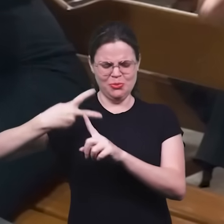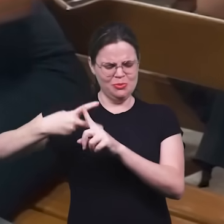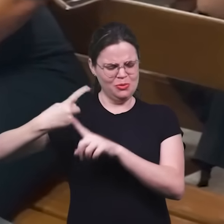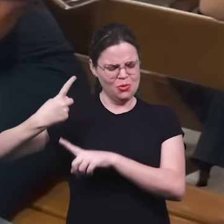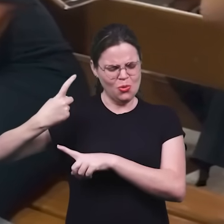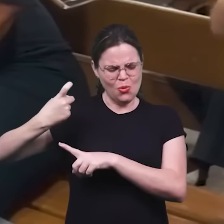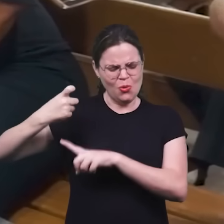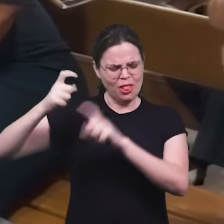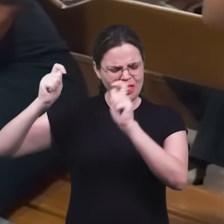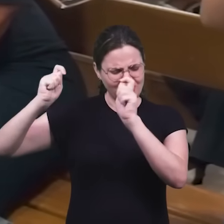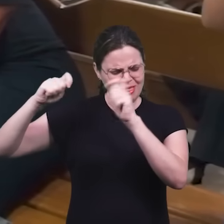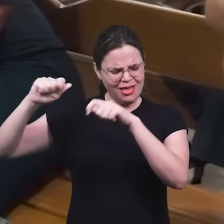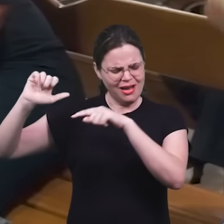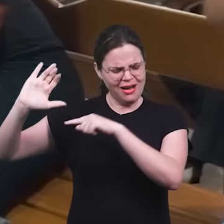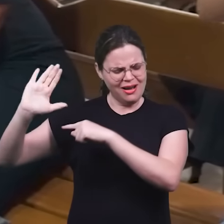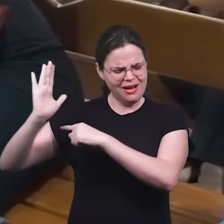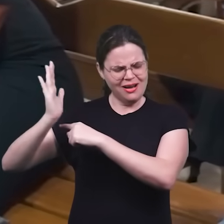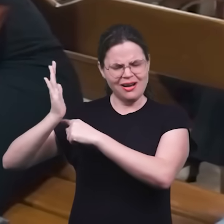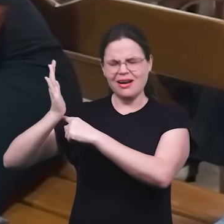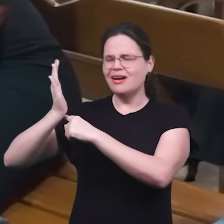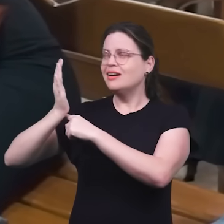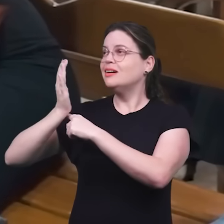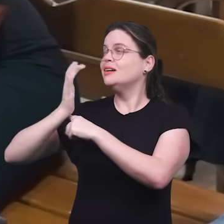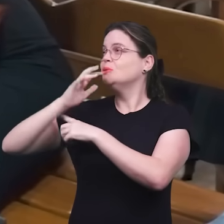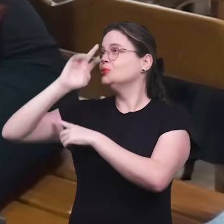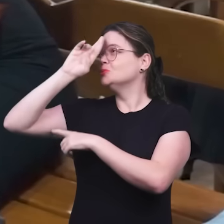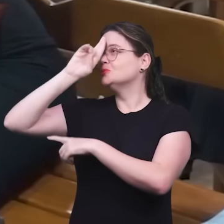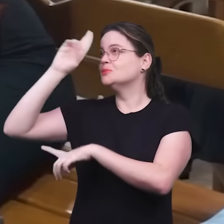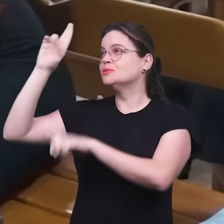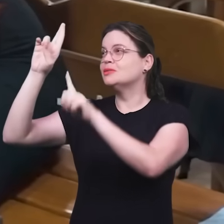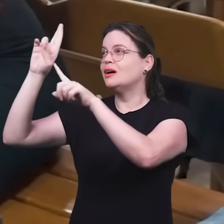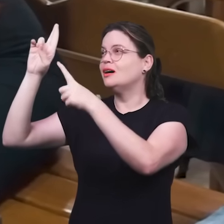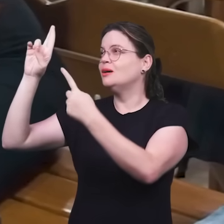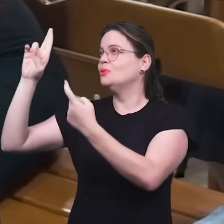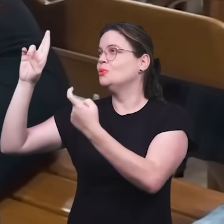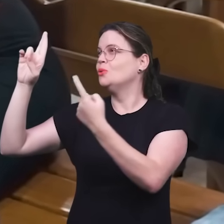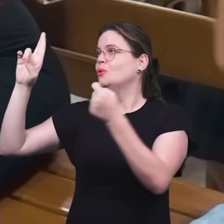continuar a confiar.